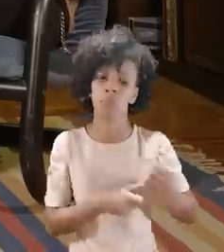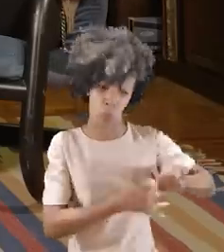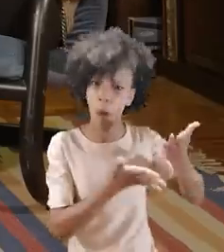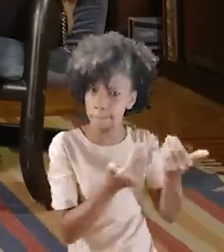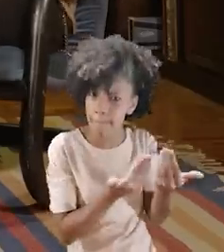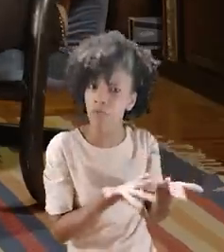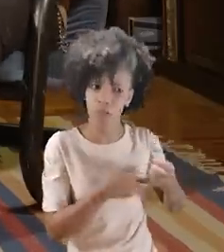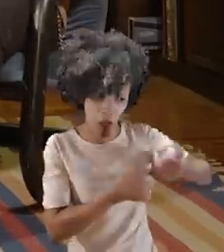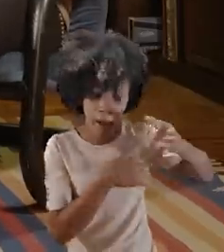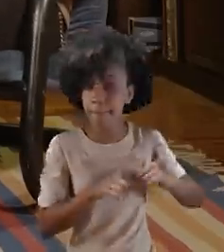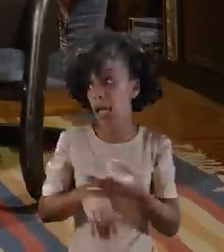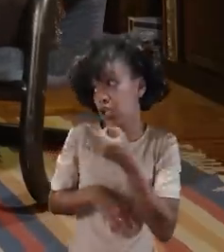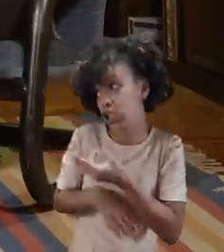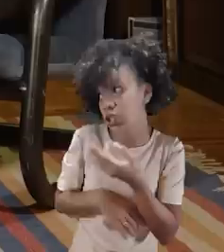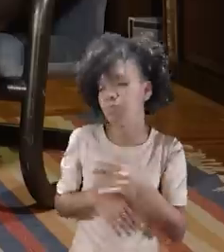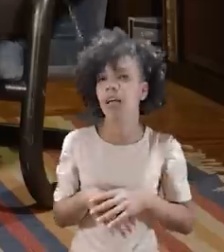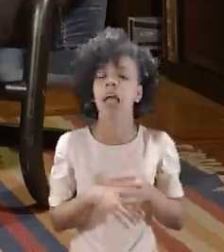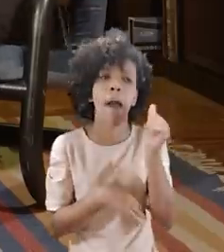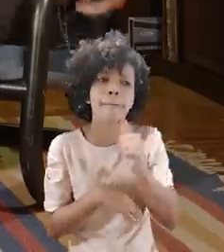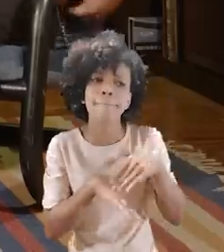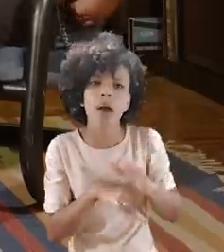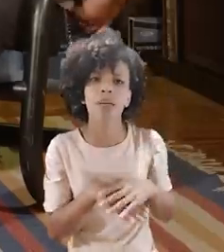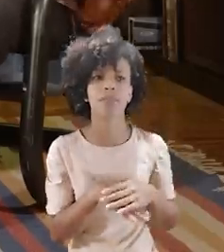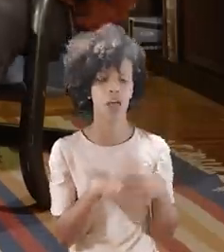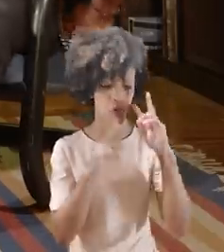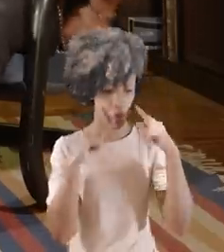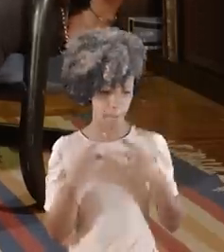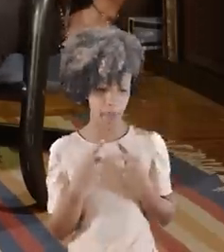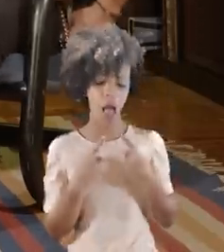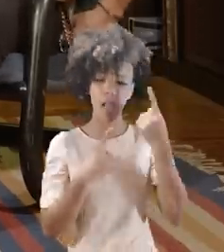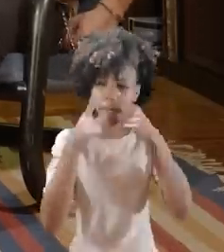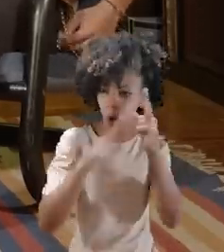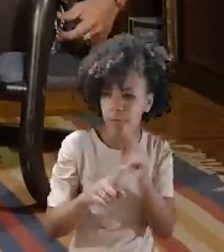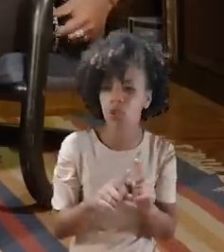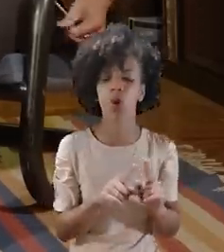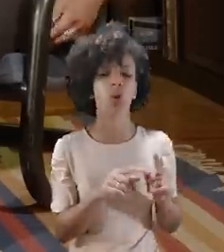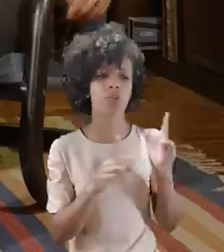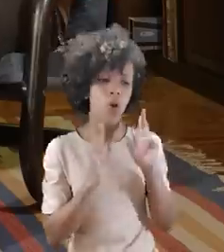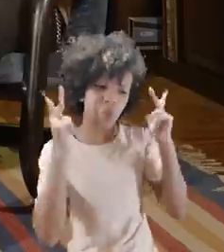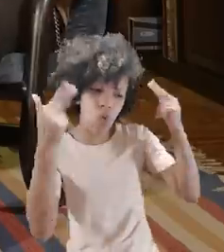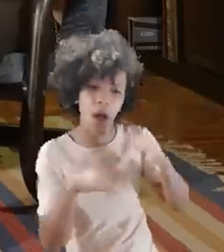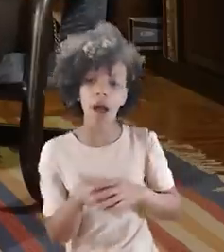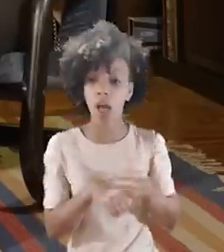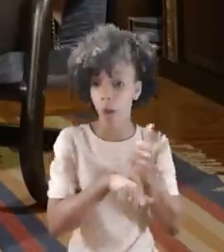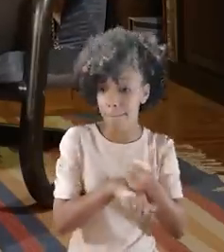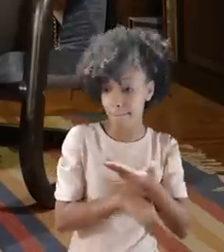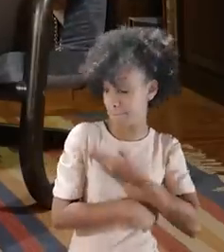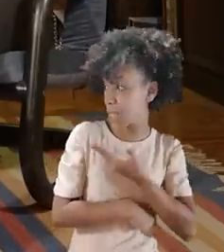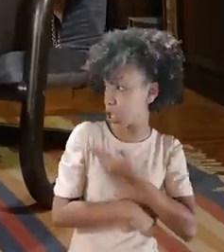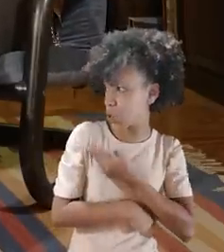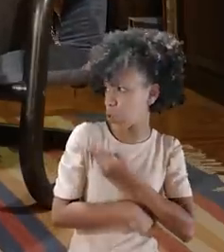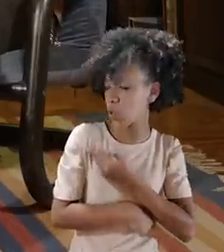mulher manda Maura mas não leva aquele que a coisa que a mulher mais fácil sobre ela sobre as questões dela no cabeleireiro tanto que o cabeleireiro se